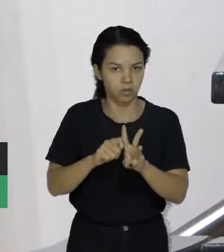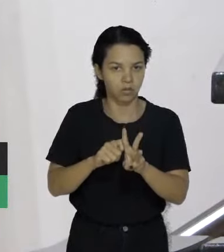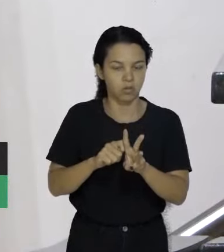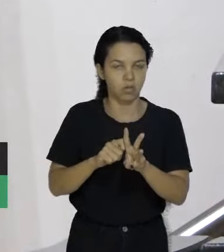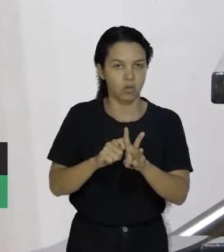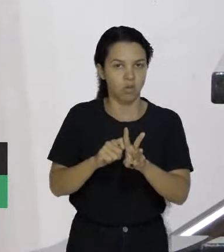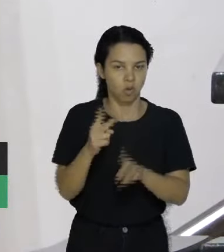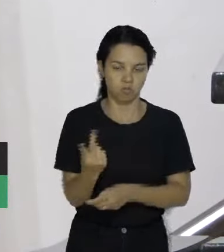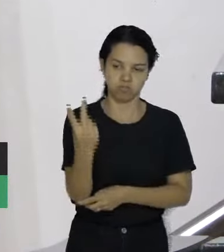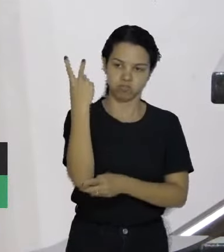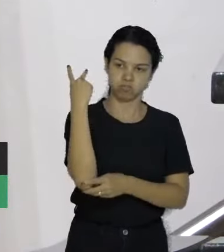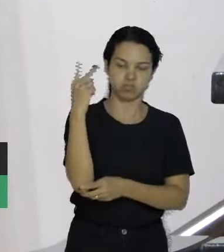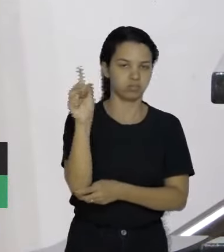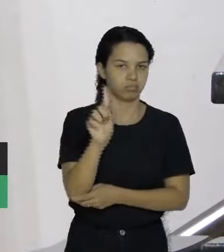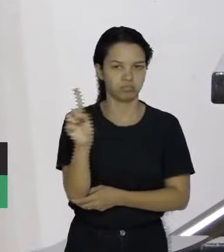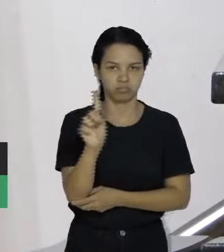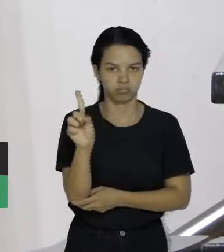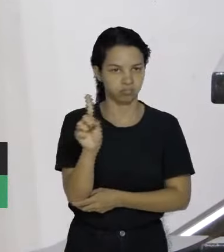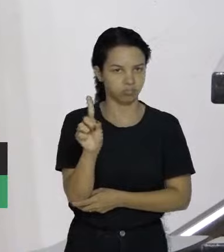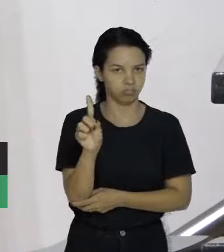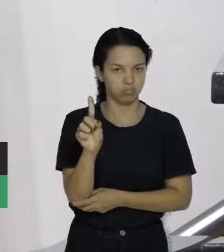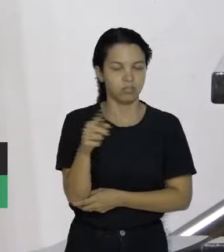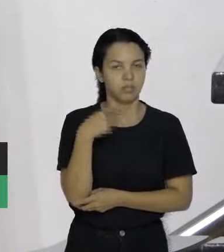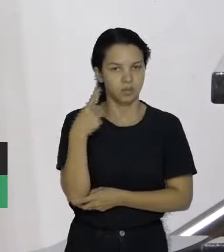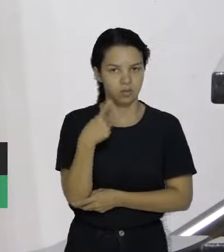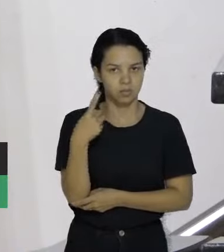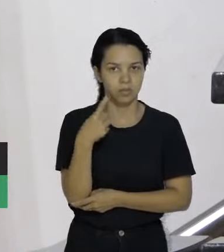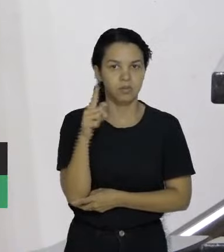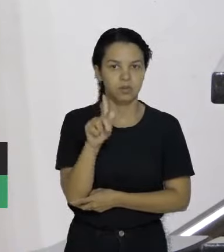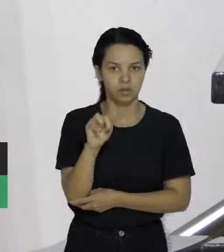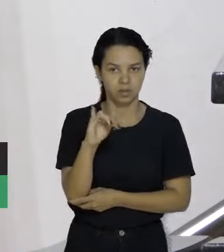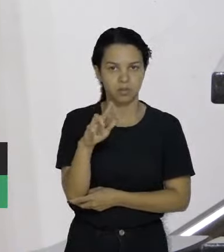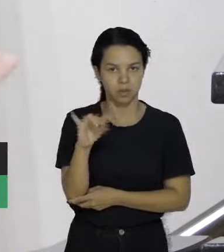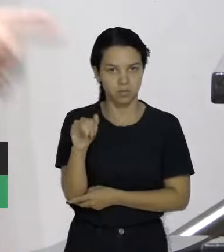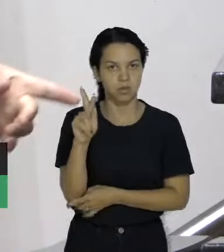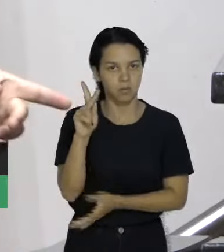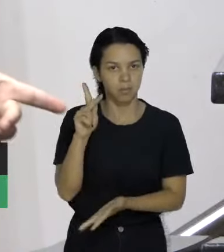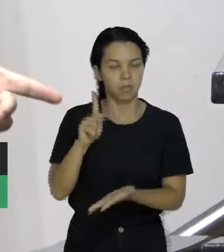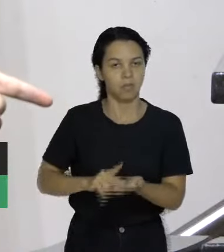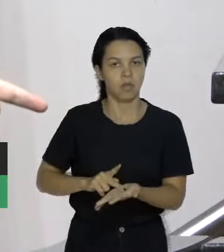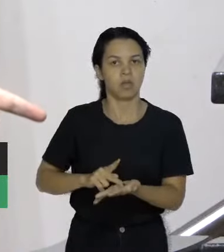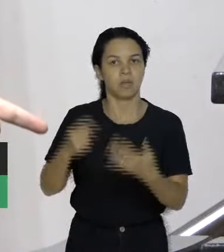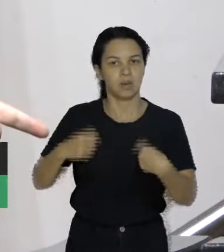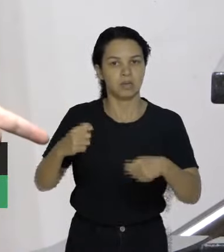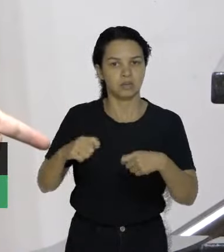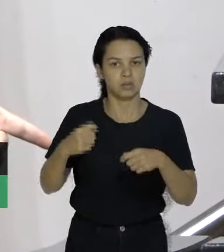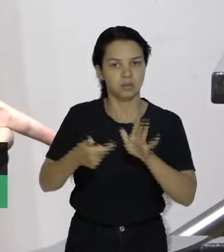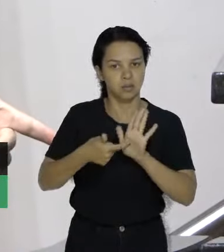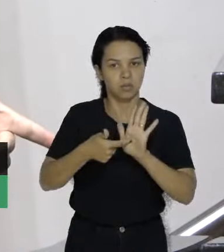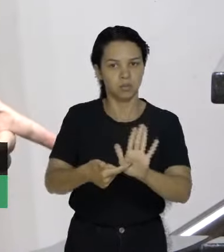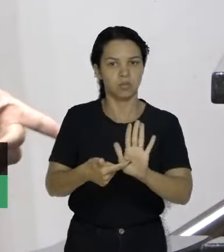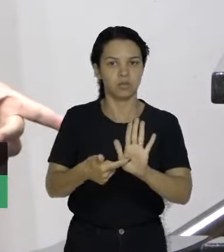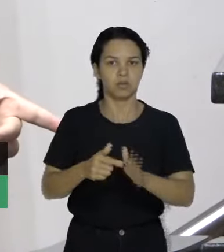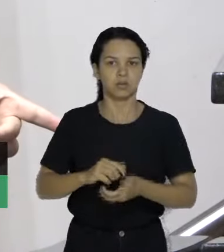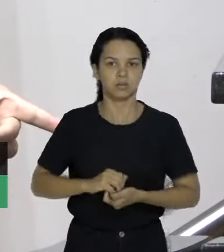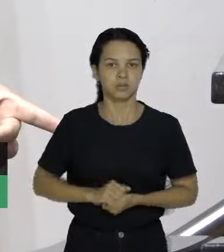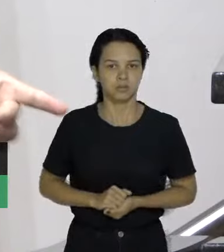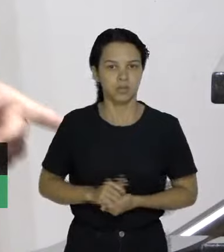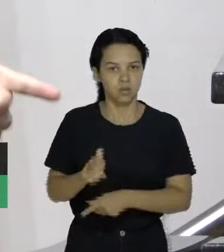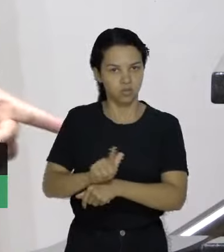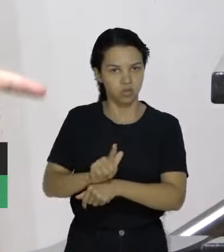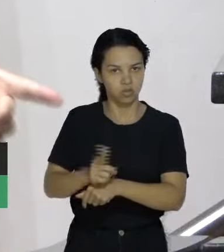retrovisor Claro que não Deputado Sérgio Guimarães mas a gente tem que mostrar a realidade que foi encontrada da gestão